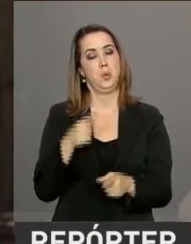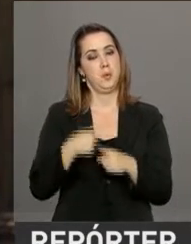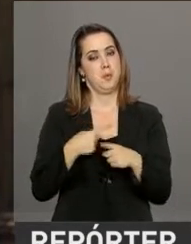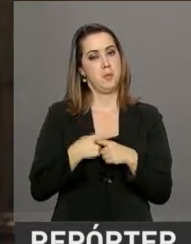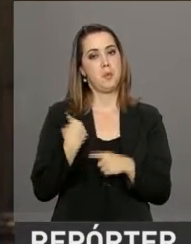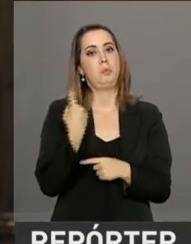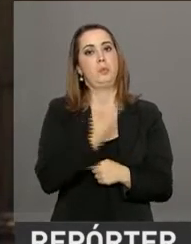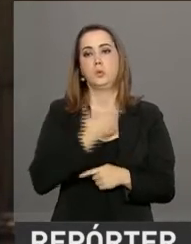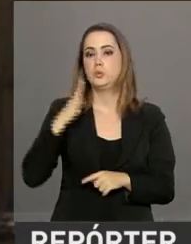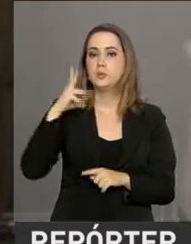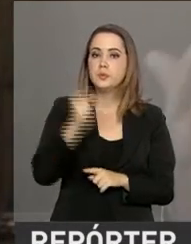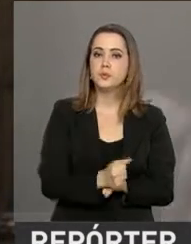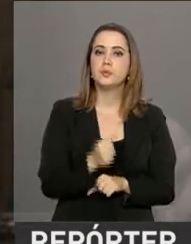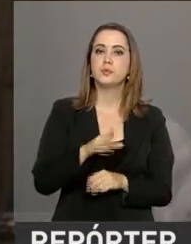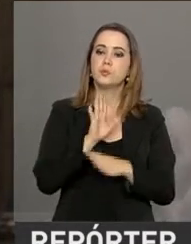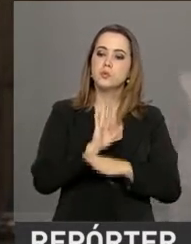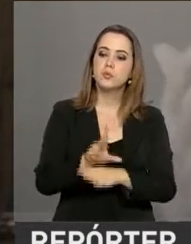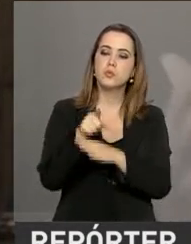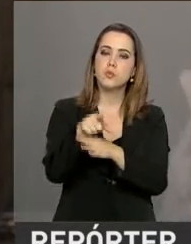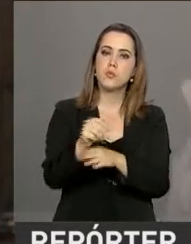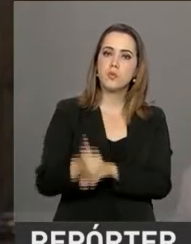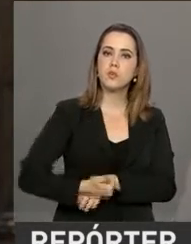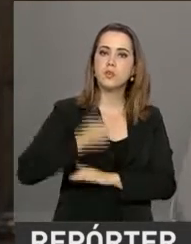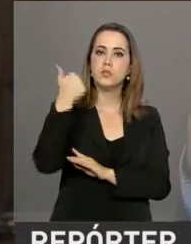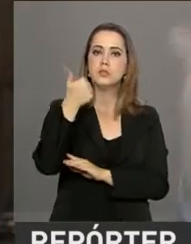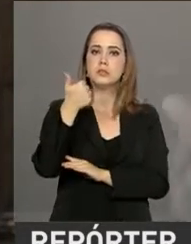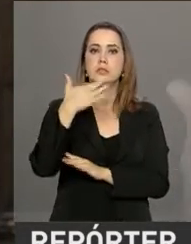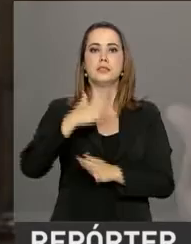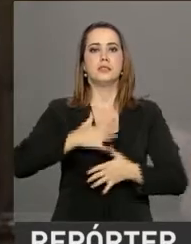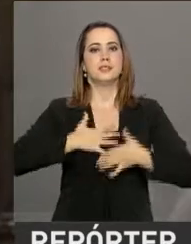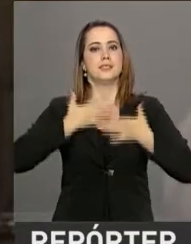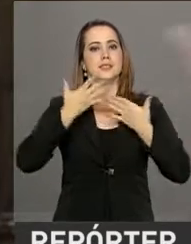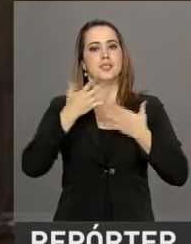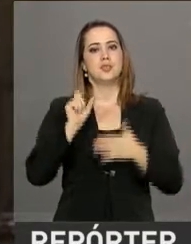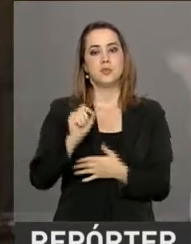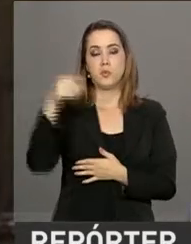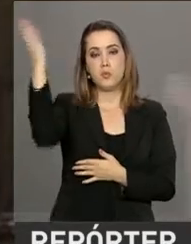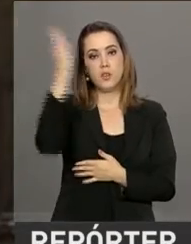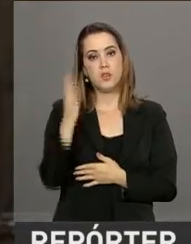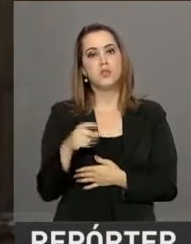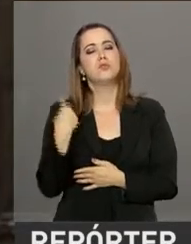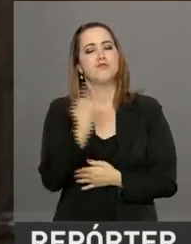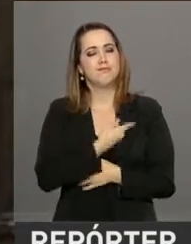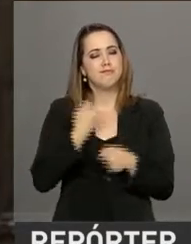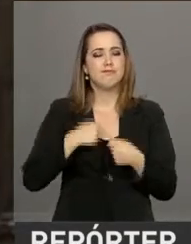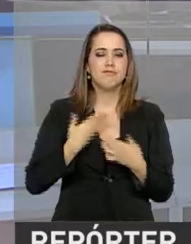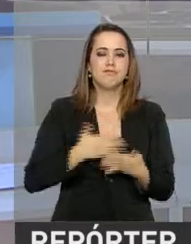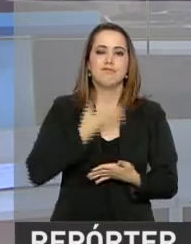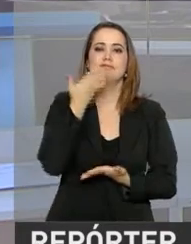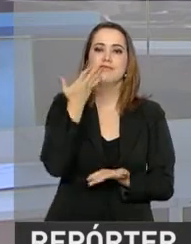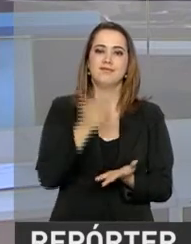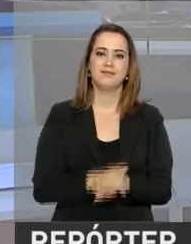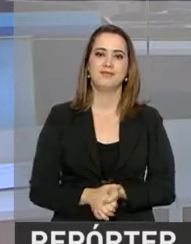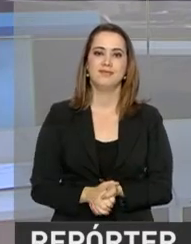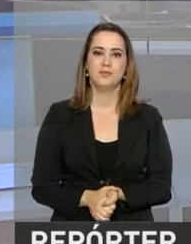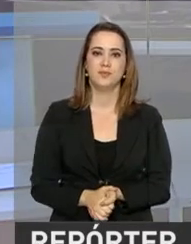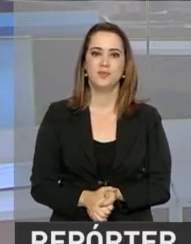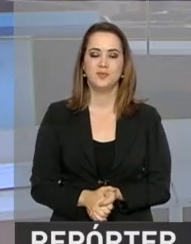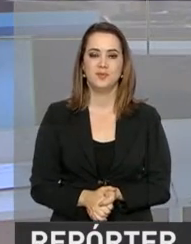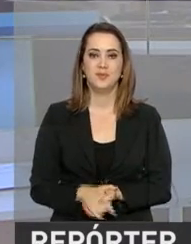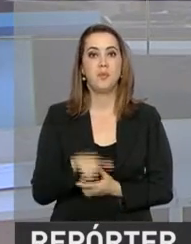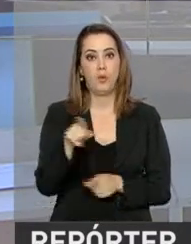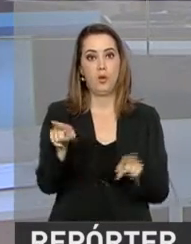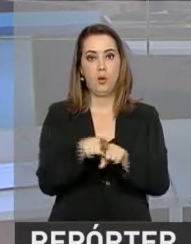isso eu creio contribuirá para melhorar a autoestima do brasil nós bem que estamos precisando disso e